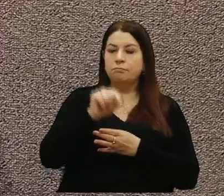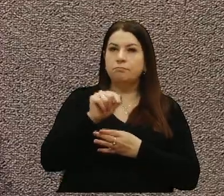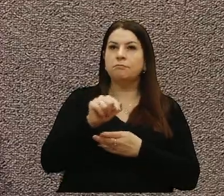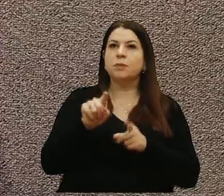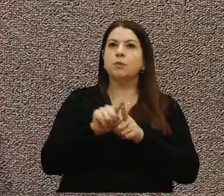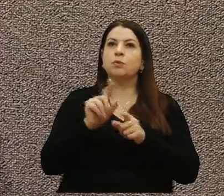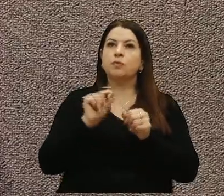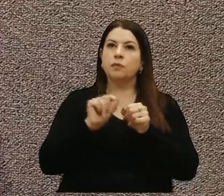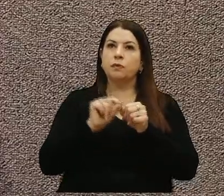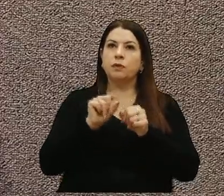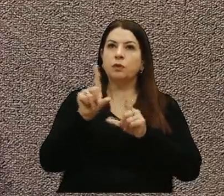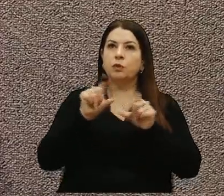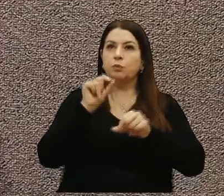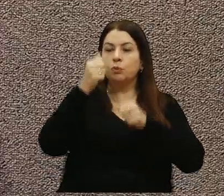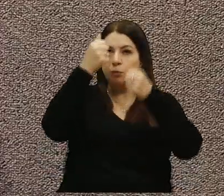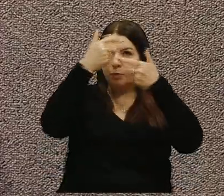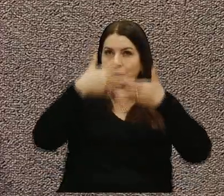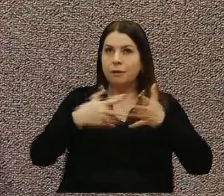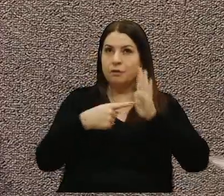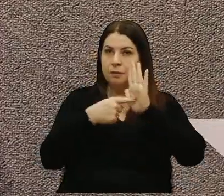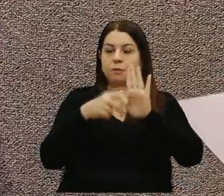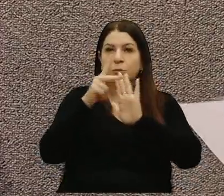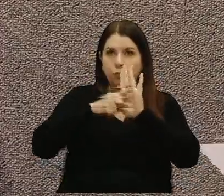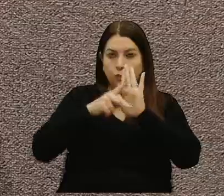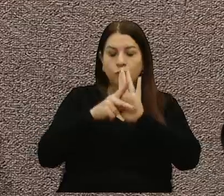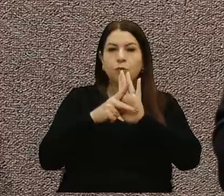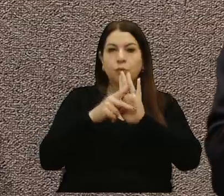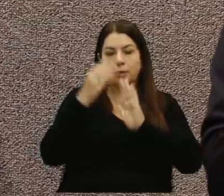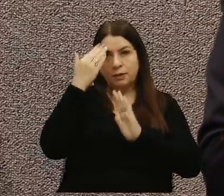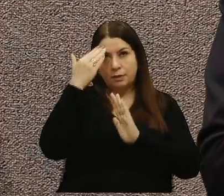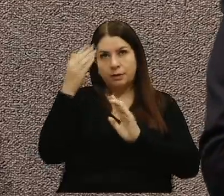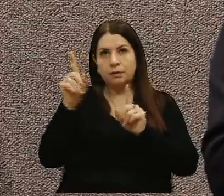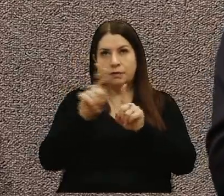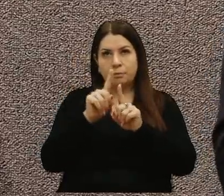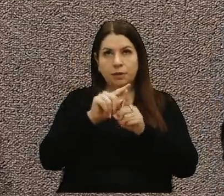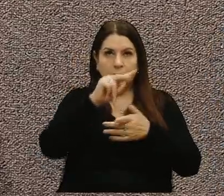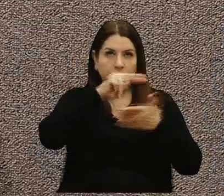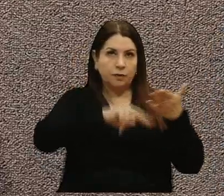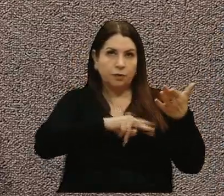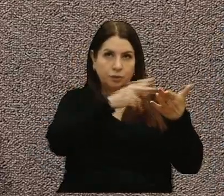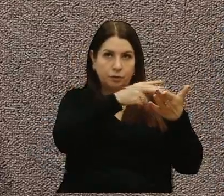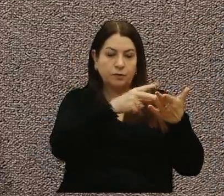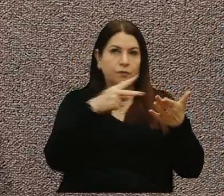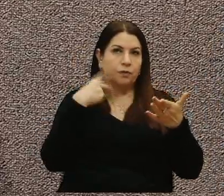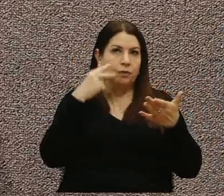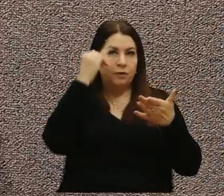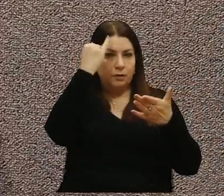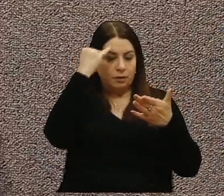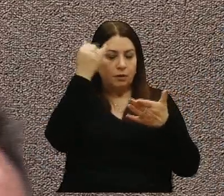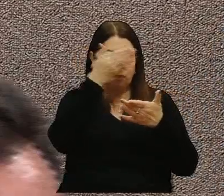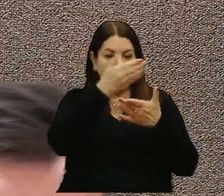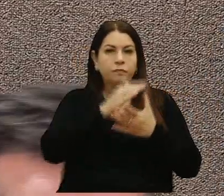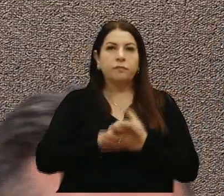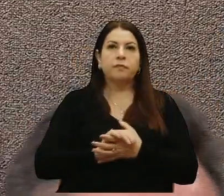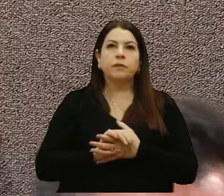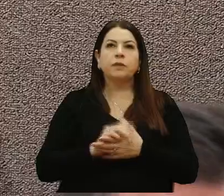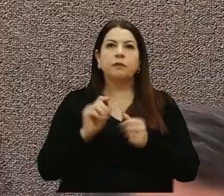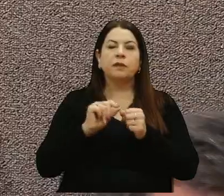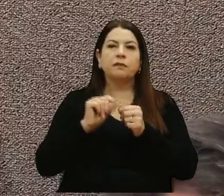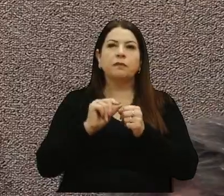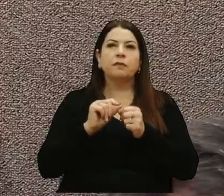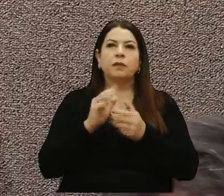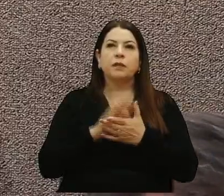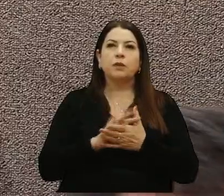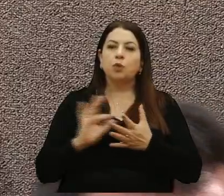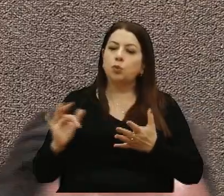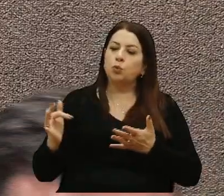quando foi feita a exposição de motivos desse projeto, que eu quero agradecer inclusive a relatoria do vereador Zé D'Ambrosio, foi feito um arrazoado